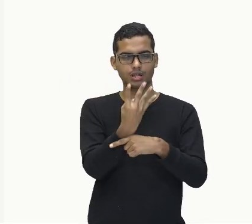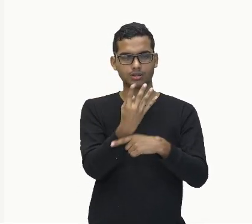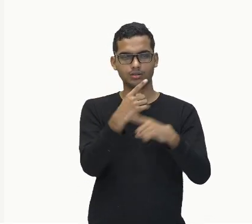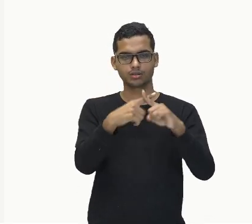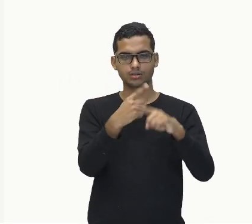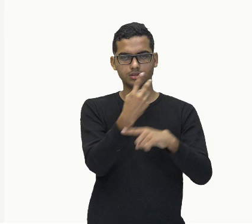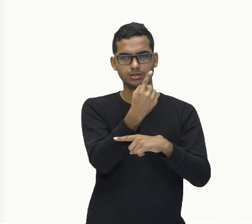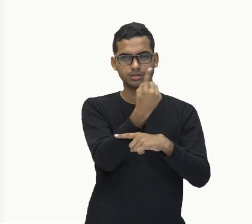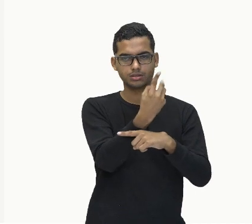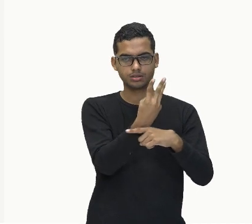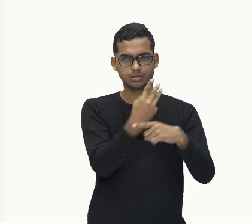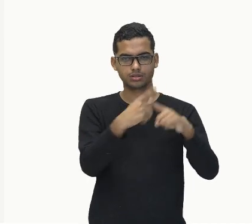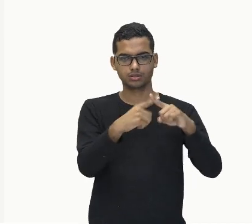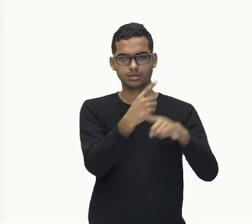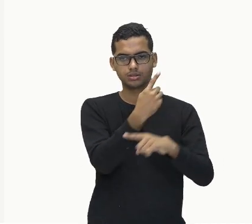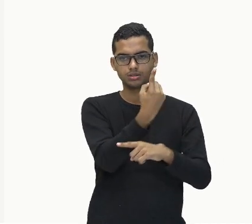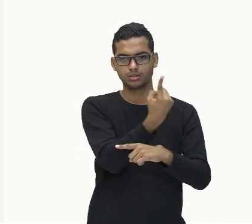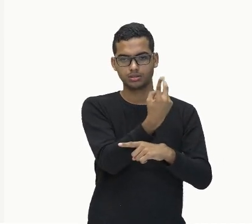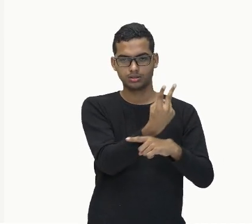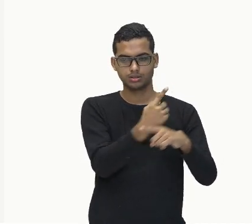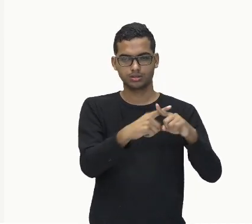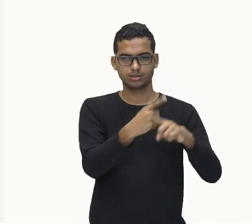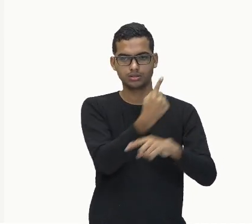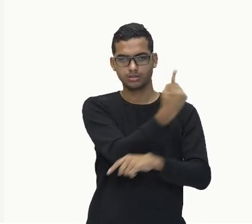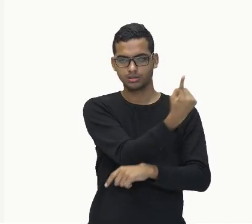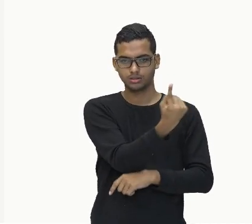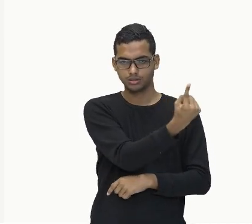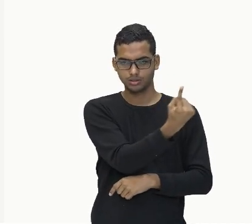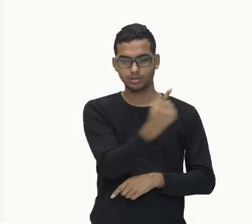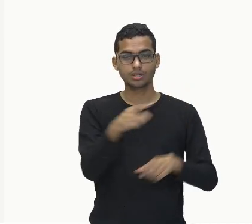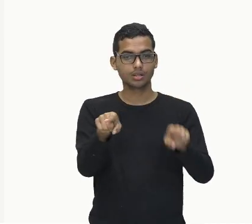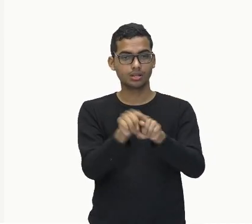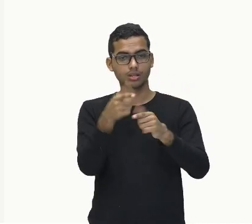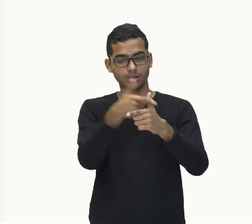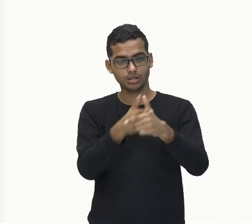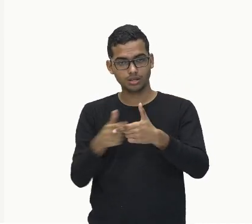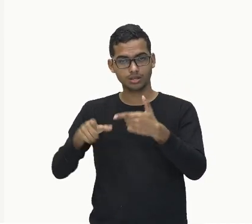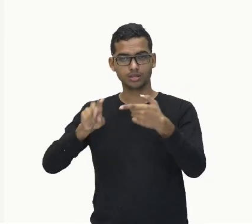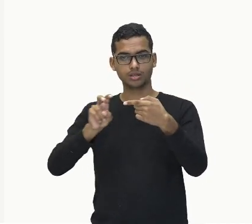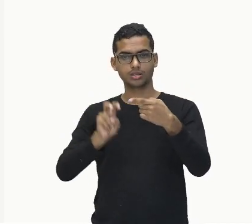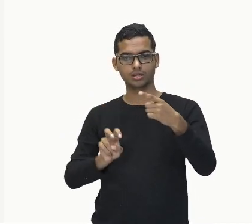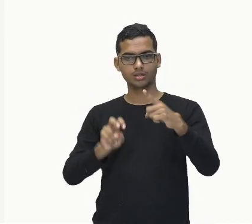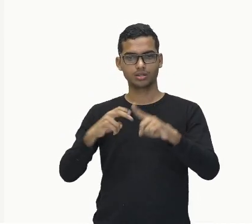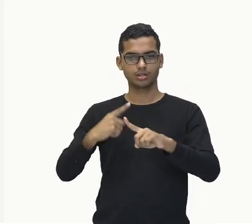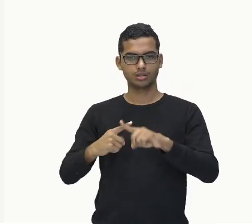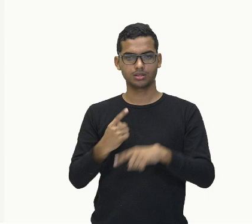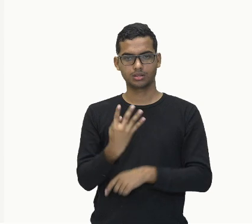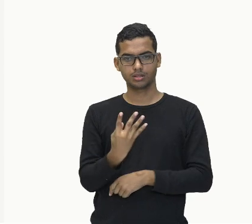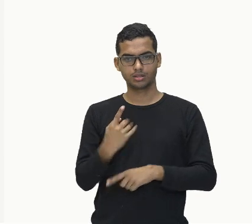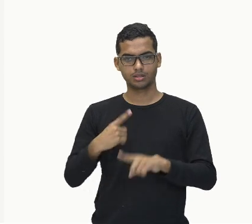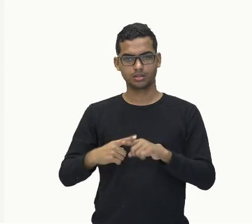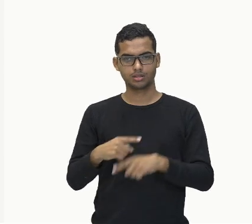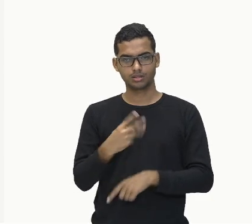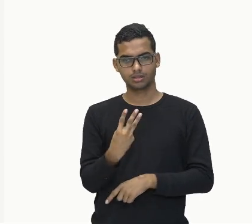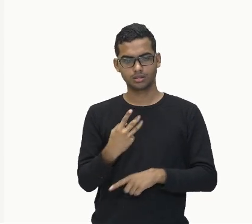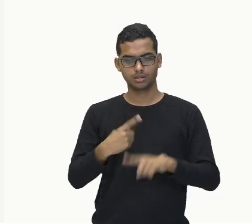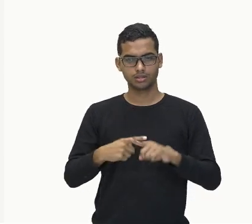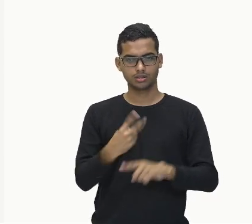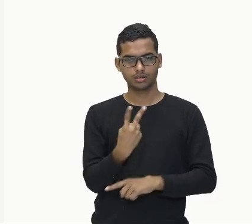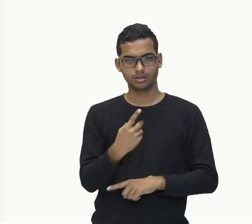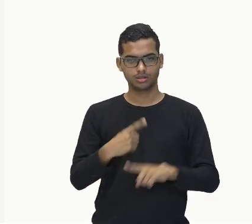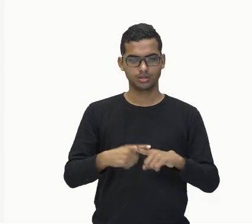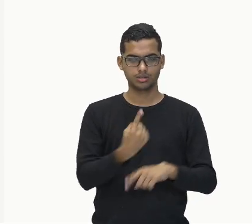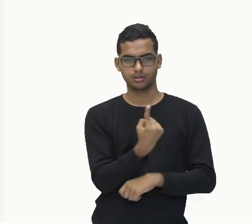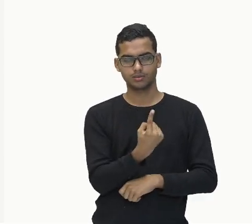4 vezes 3 vezes 2 vezes 1. E o que a gente vai fazer agora? A gente pode fazer